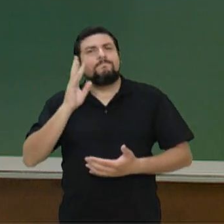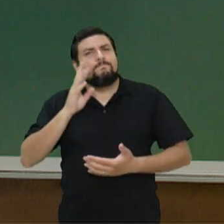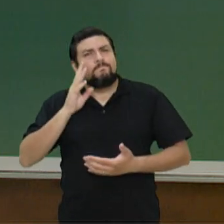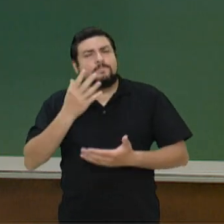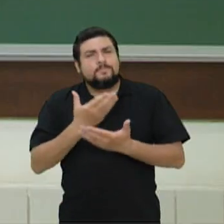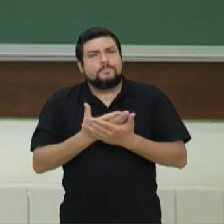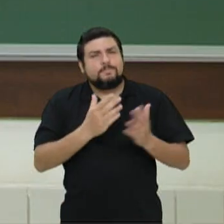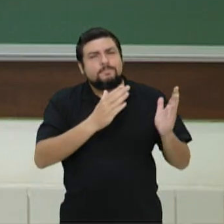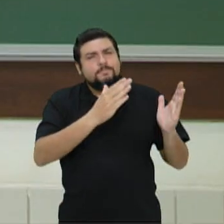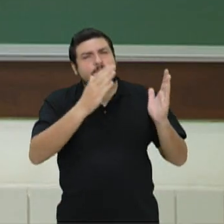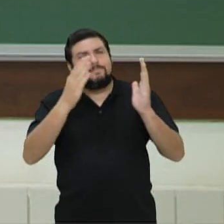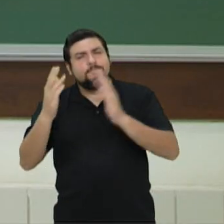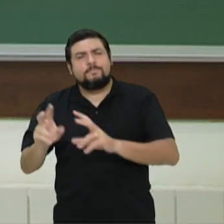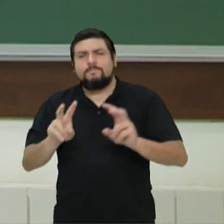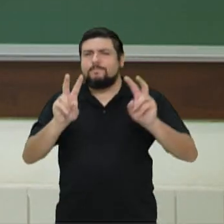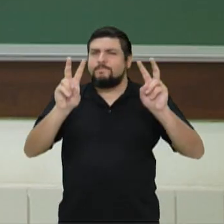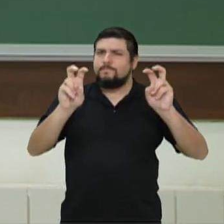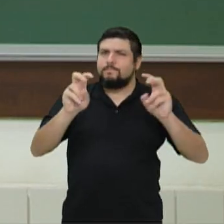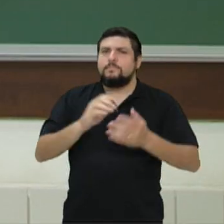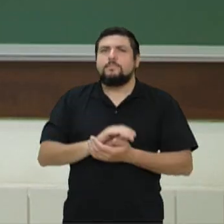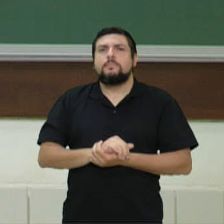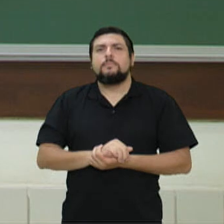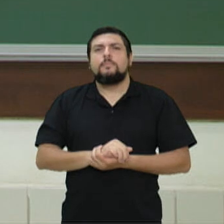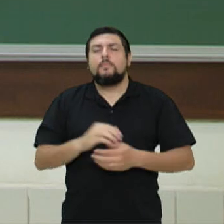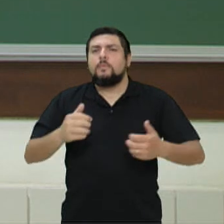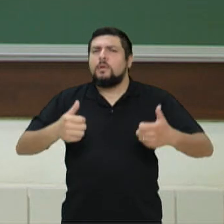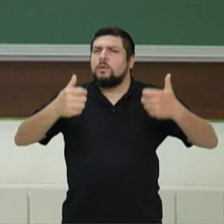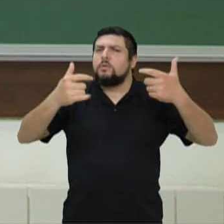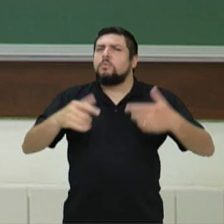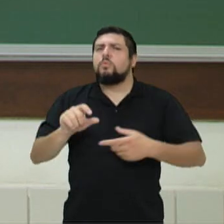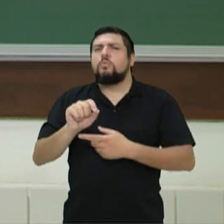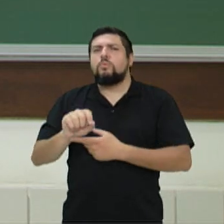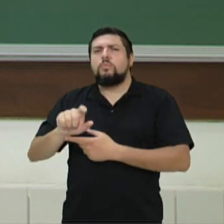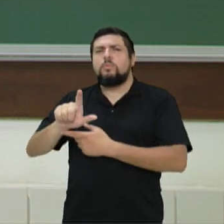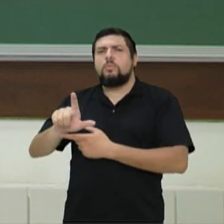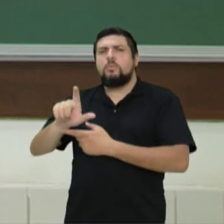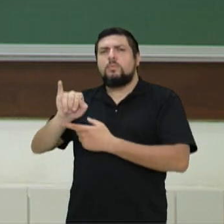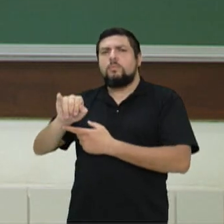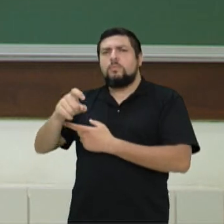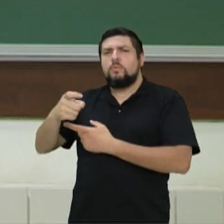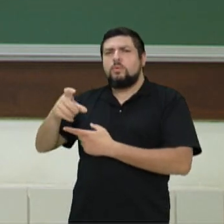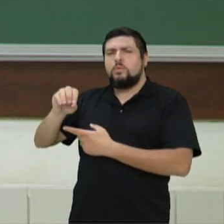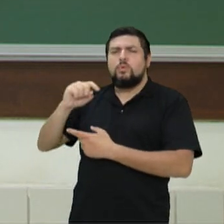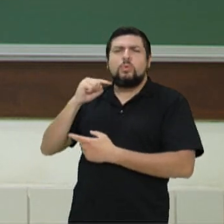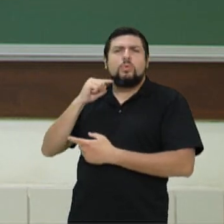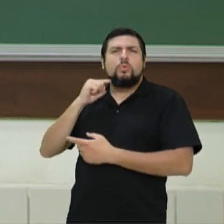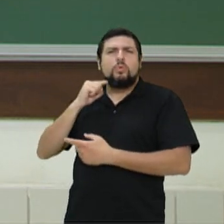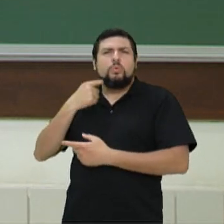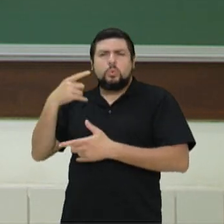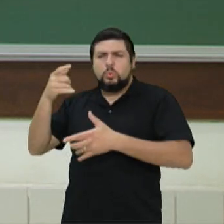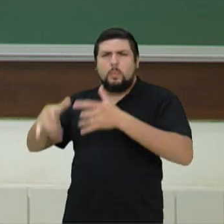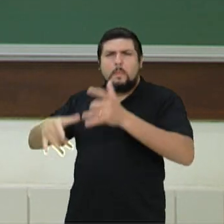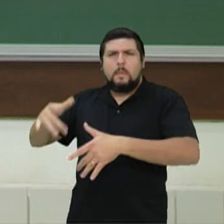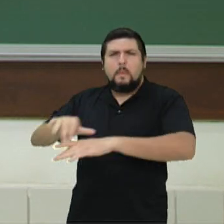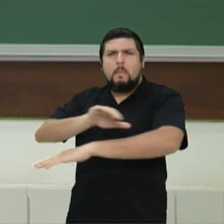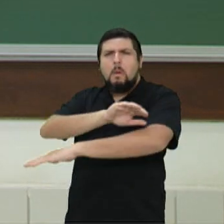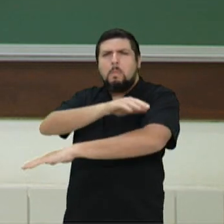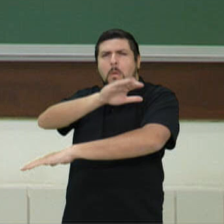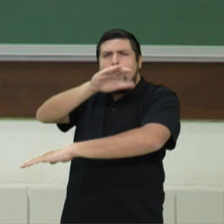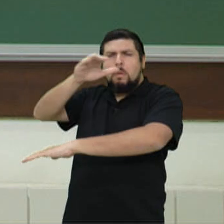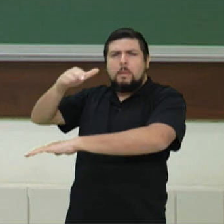interessante esse assunto, não é mesmo? Nós falamos sobre o lixão. Veja que tema pertinente nos